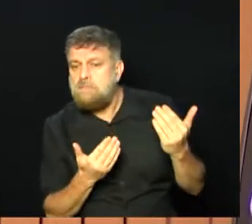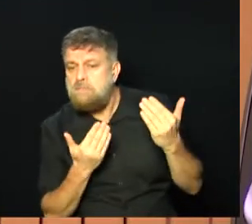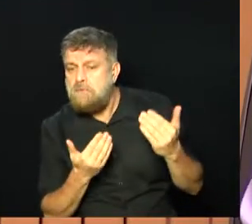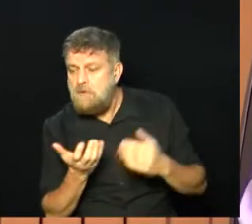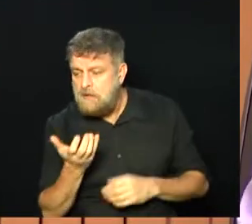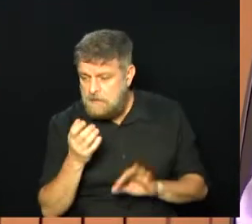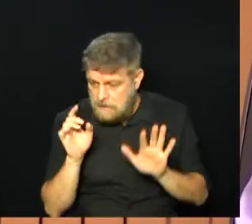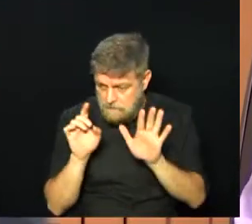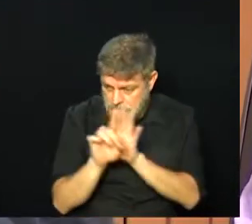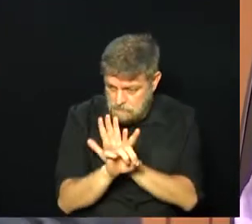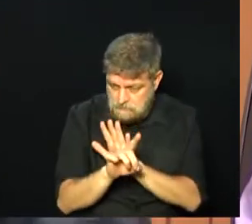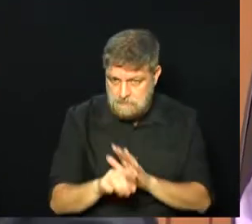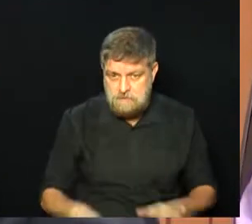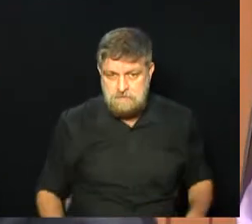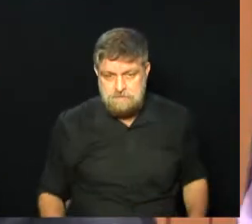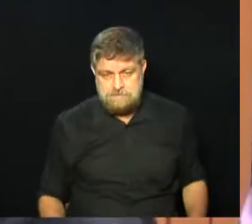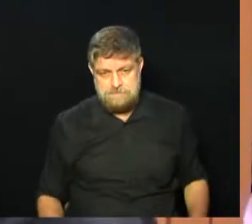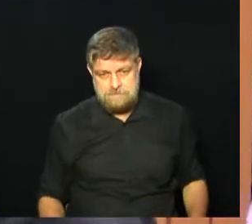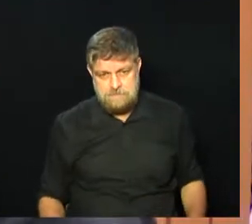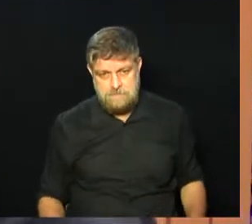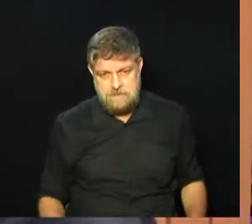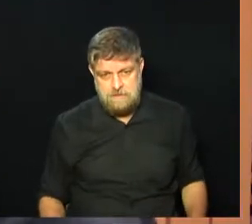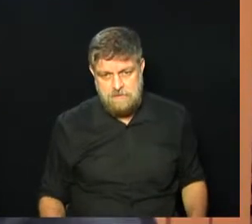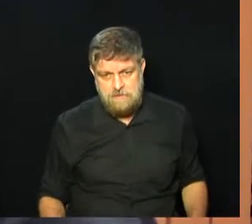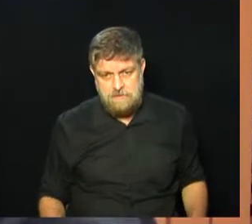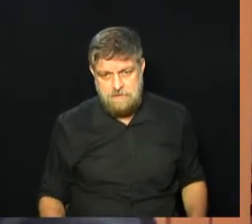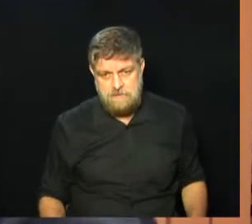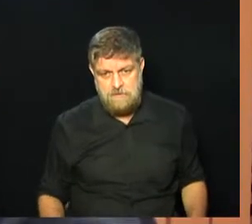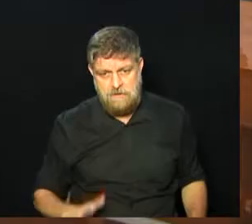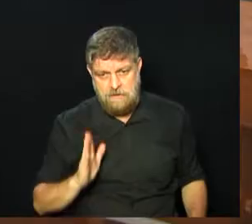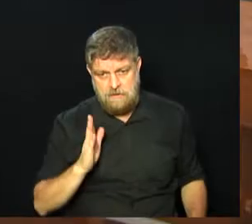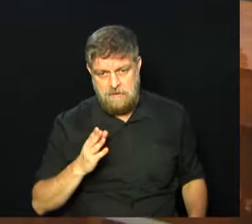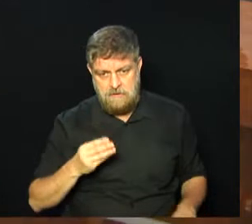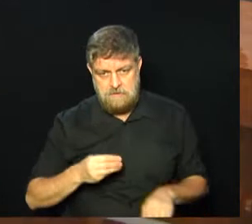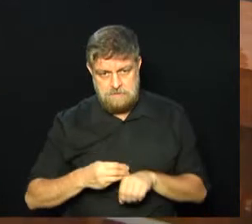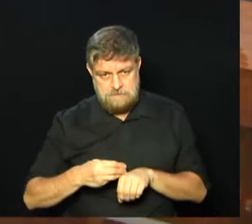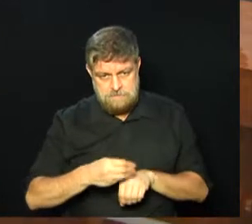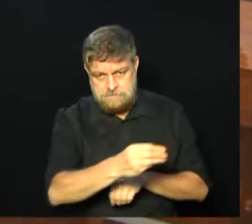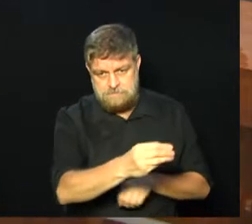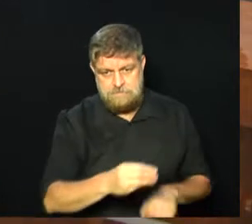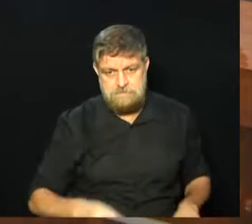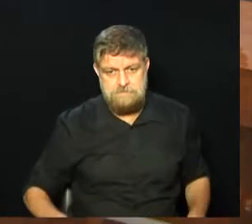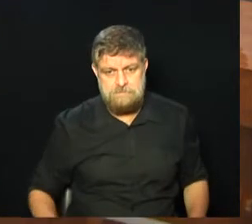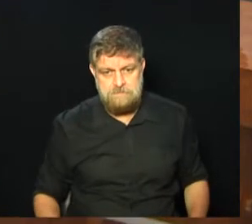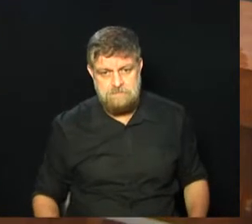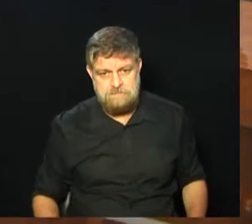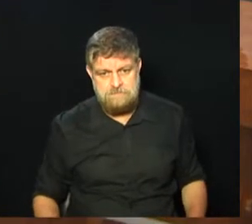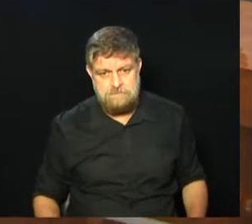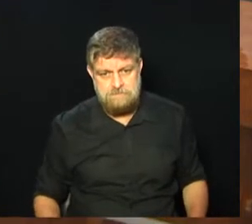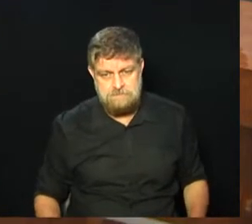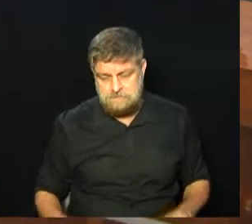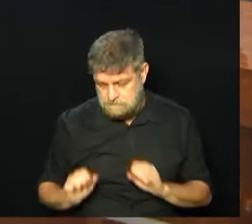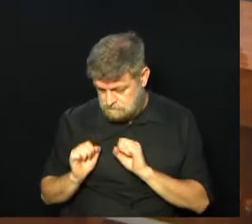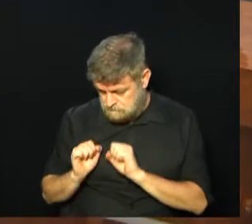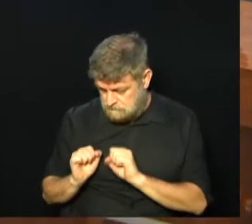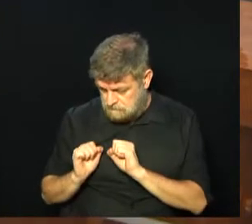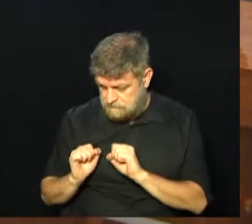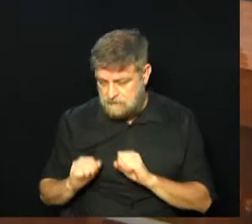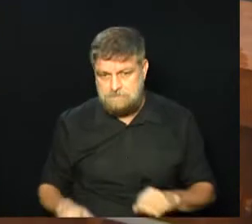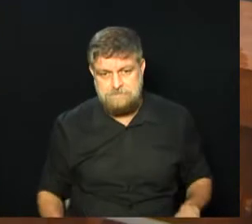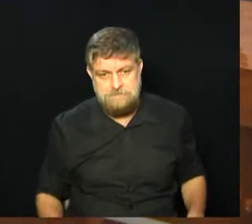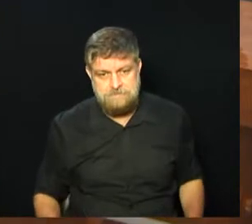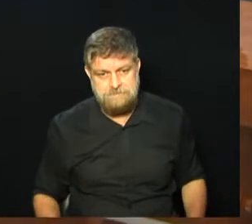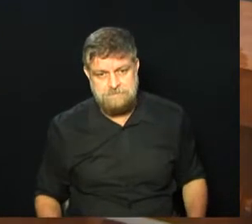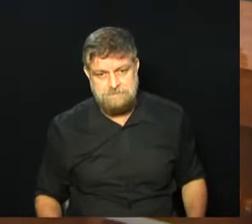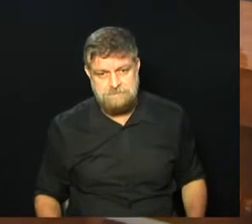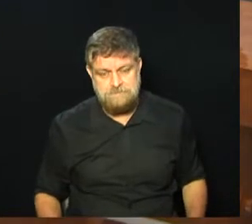pergunta, eu já passo em seguida para ele. Pode ser? Pode, claro. É que o povo